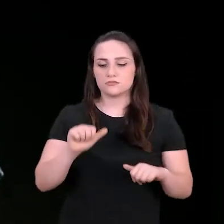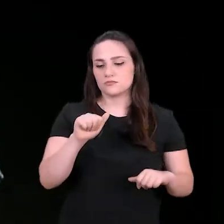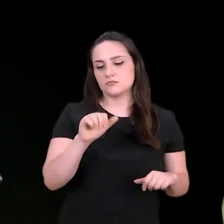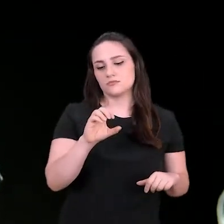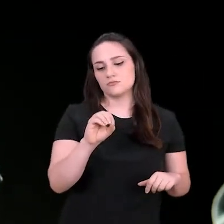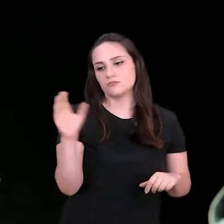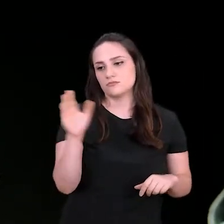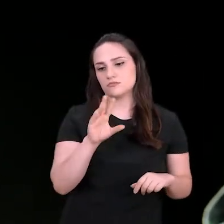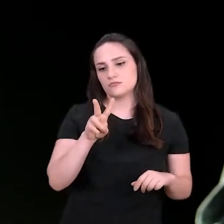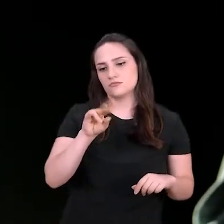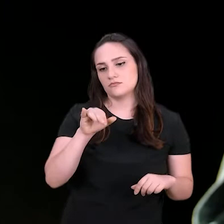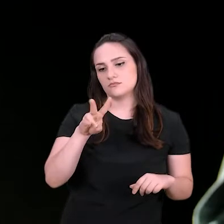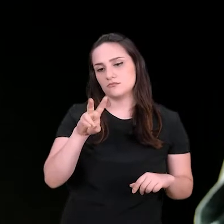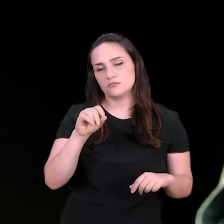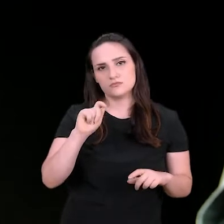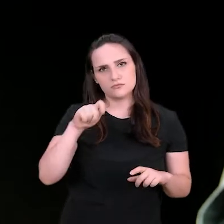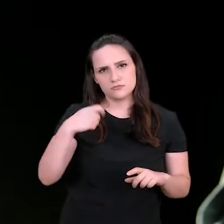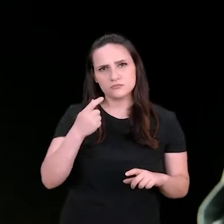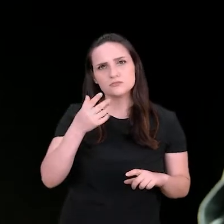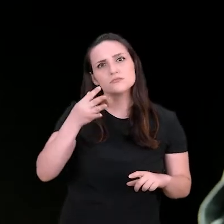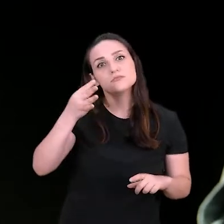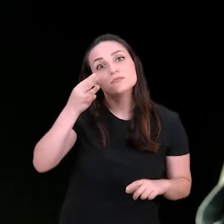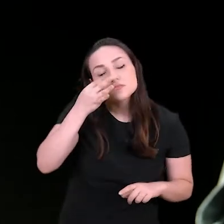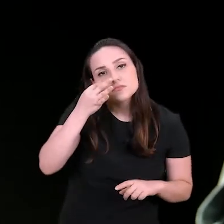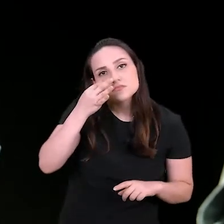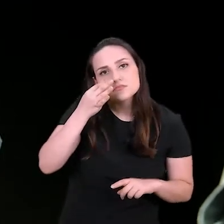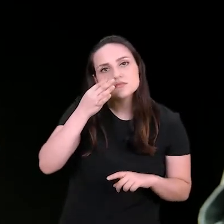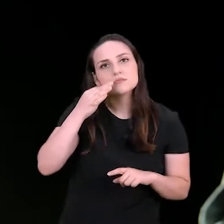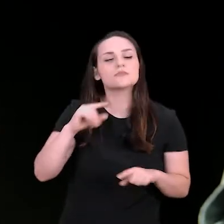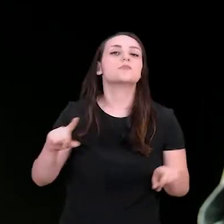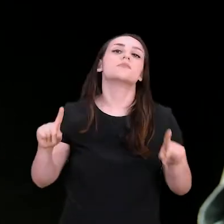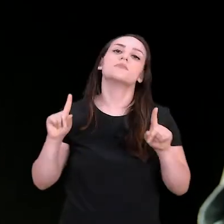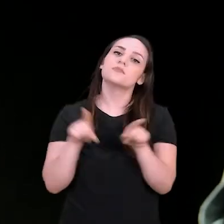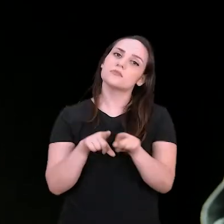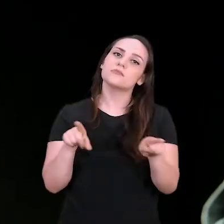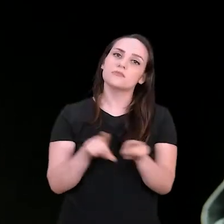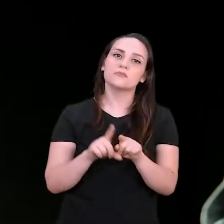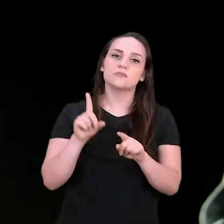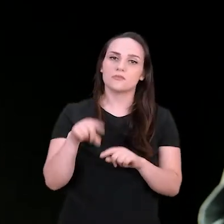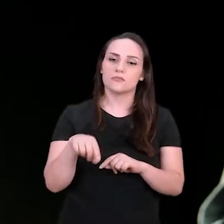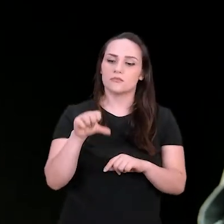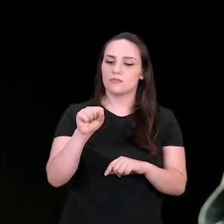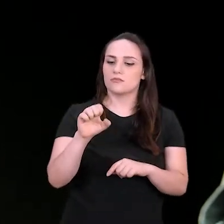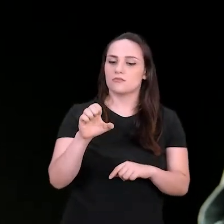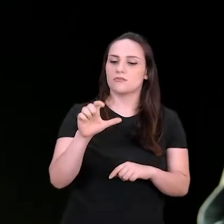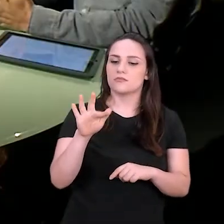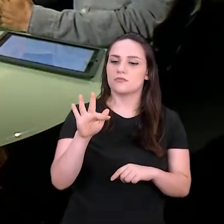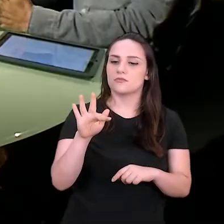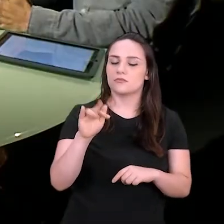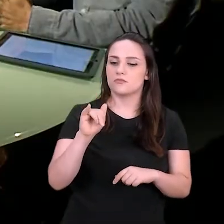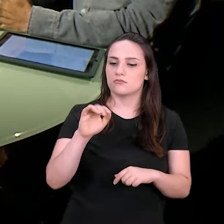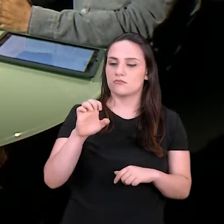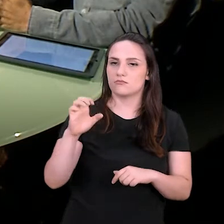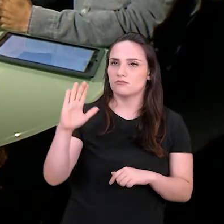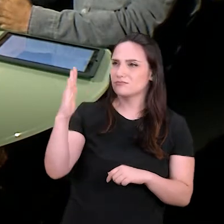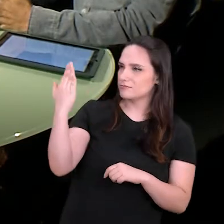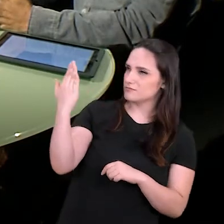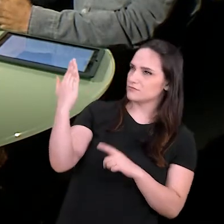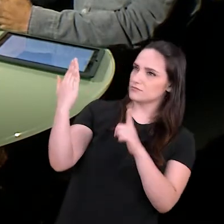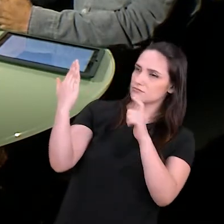né? Inclusive combinado algumas vezes também com o formato selfie em algumas experiências.